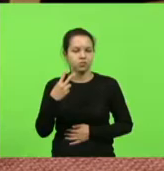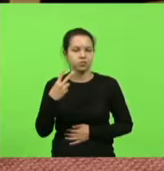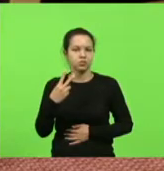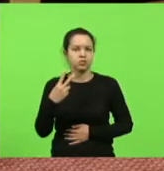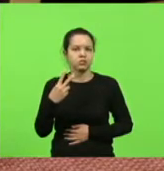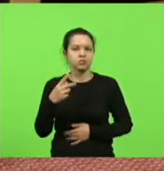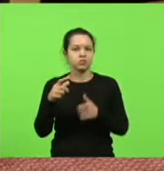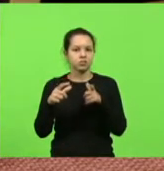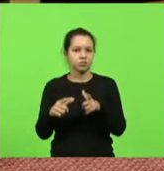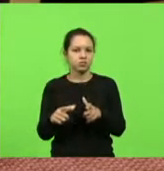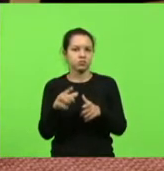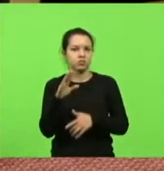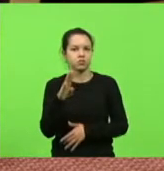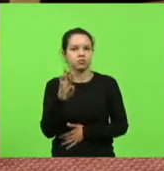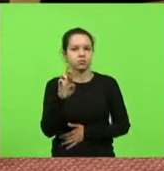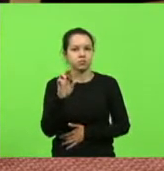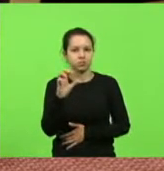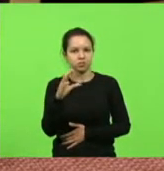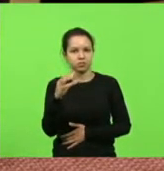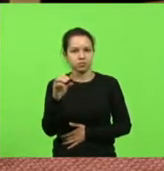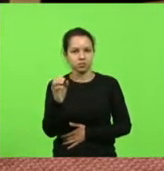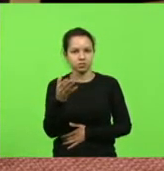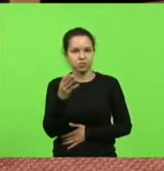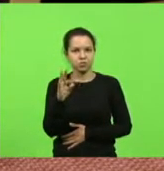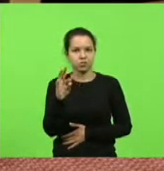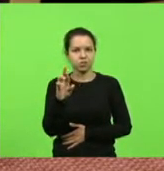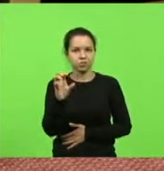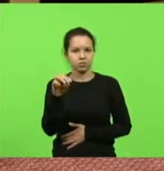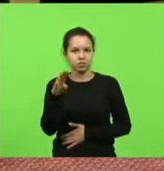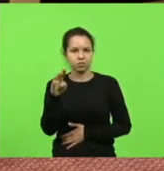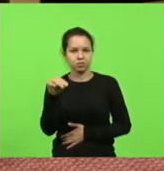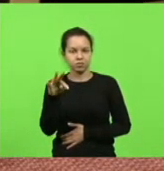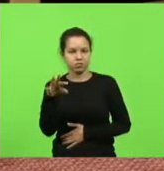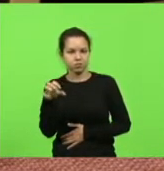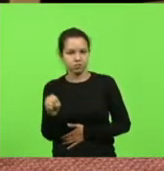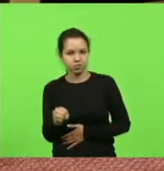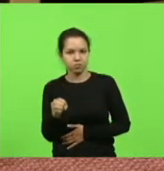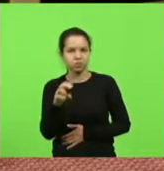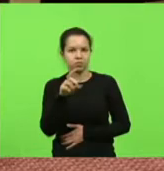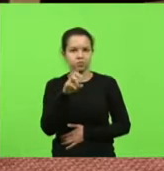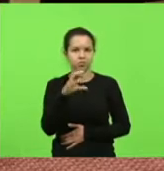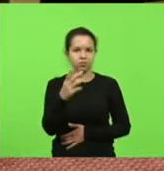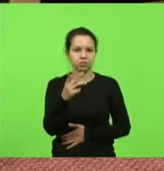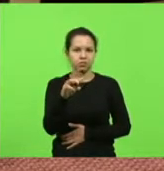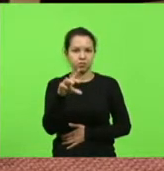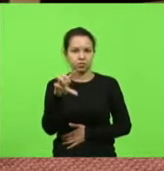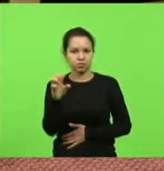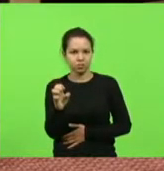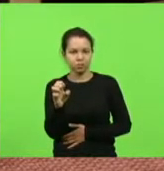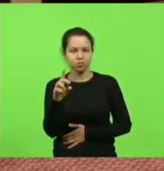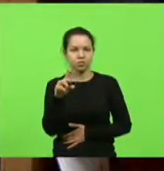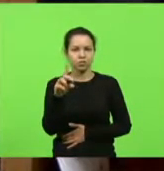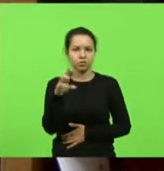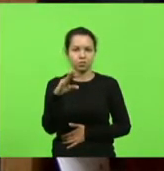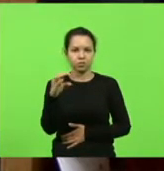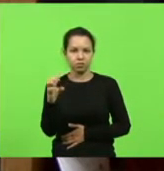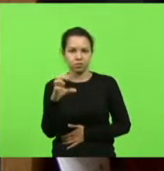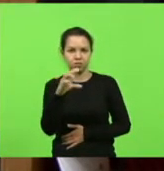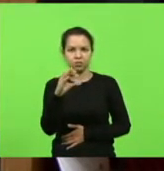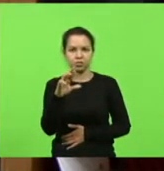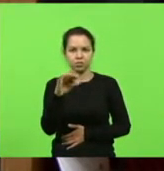vereadora Charlene, a Dulce, a Cristiane e o Maurício, que se encontravam com a gente